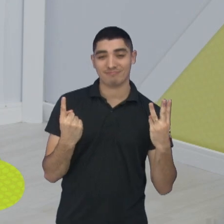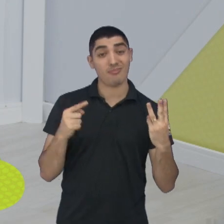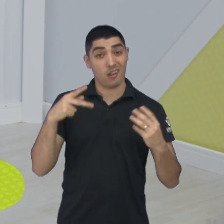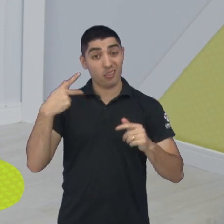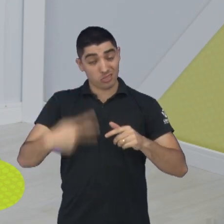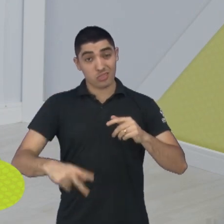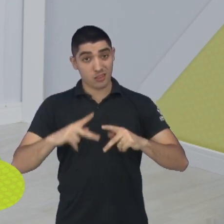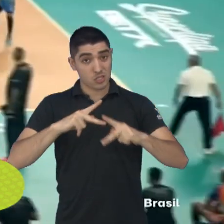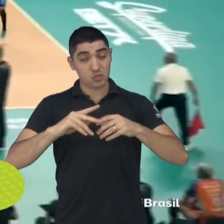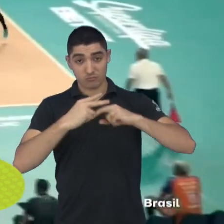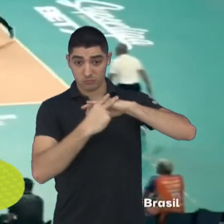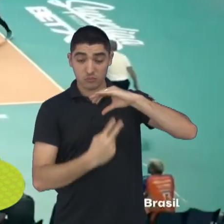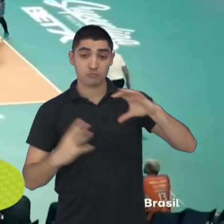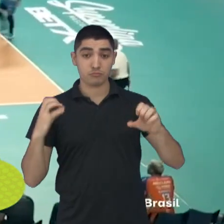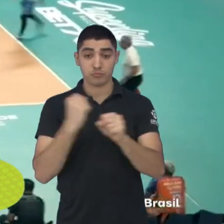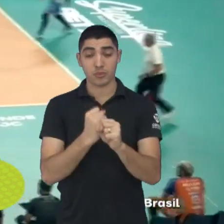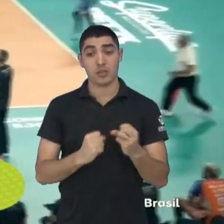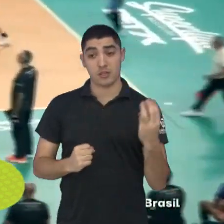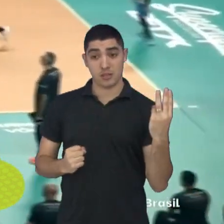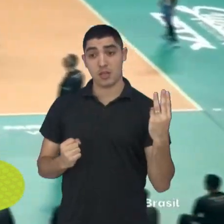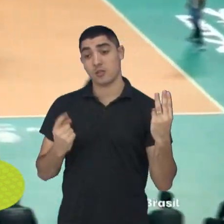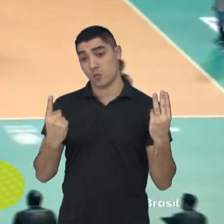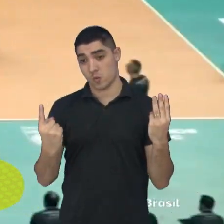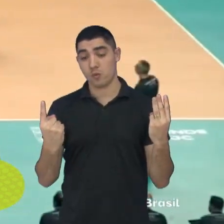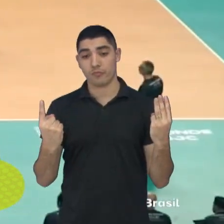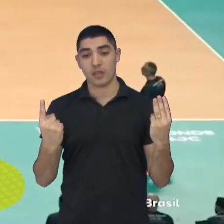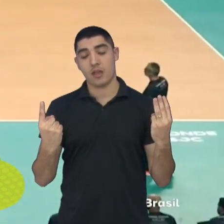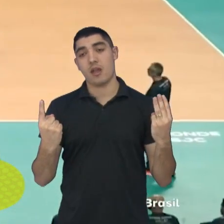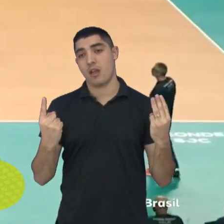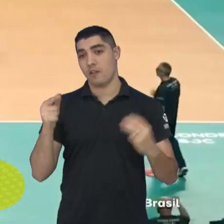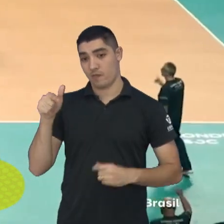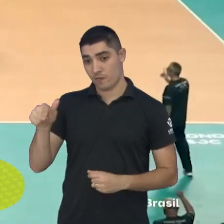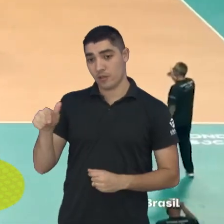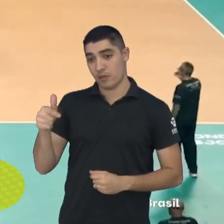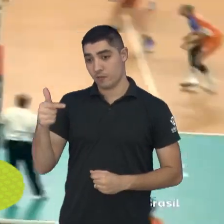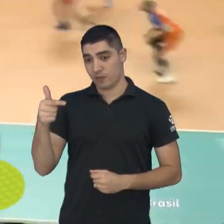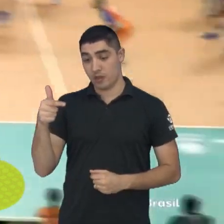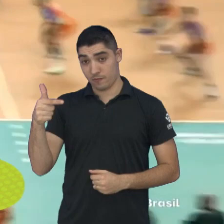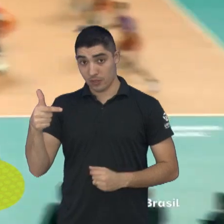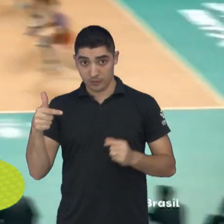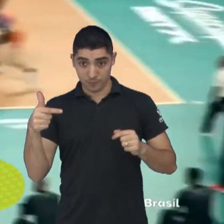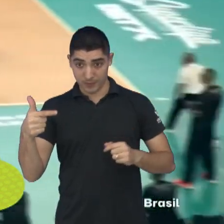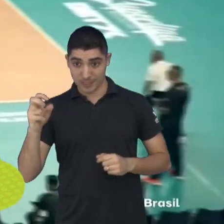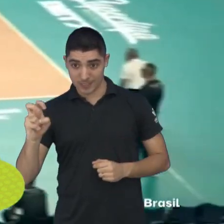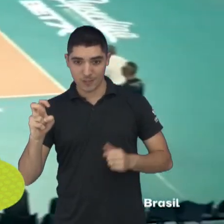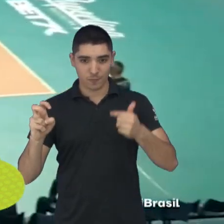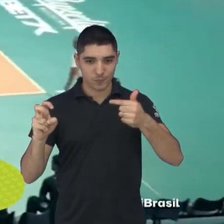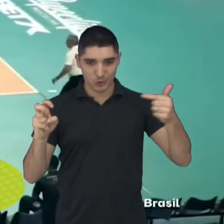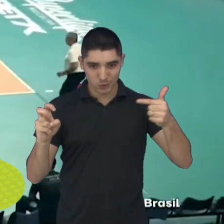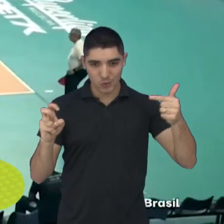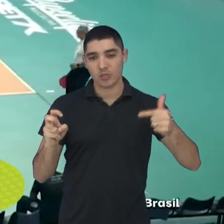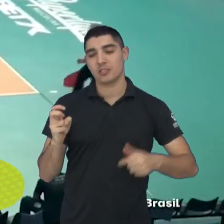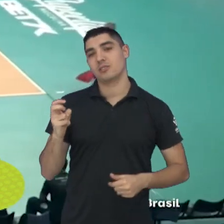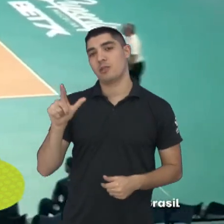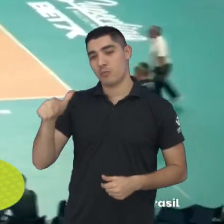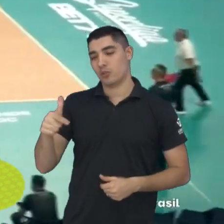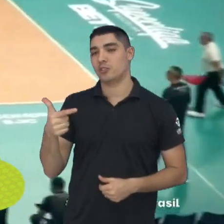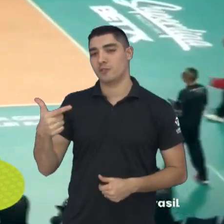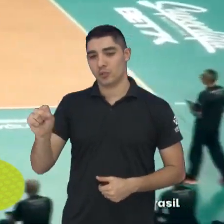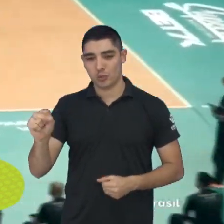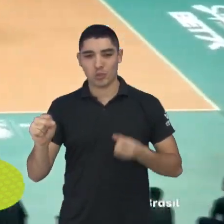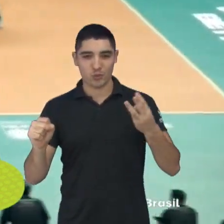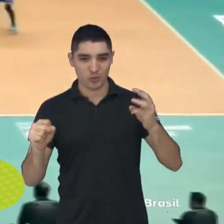pelo placar de 3-1, com parciais de 25-22, 28-30, 23-25, quieto, Piteco, 21-25.